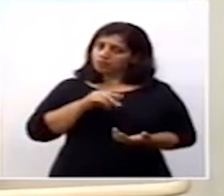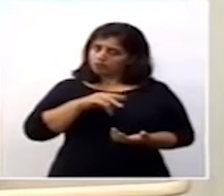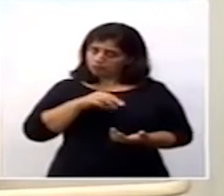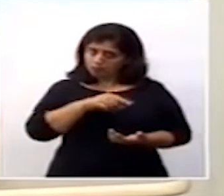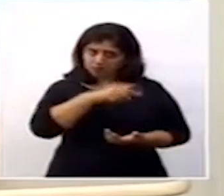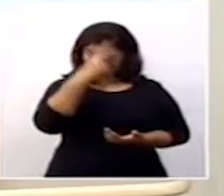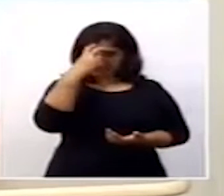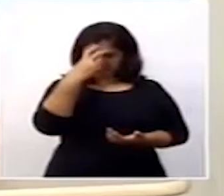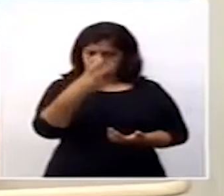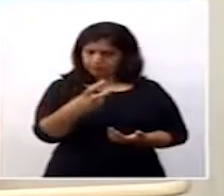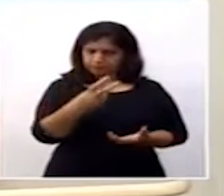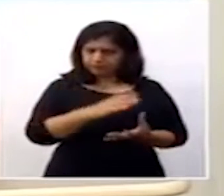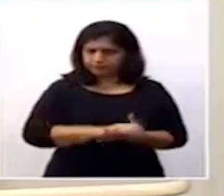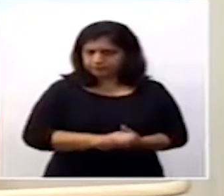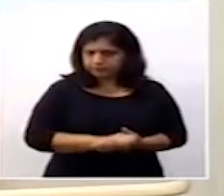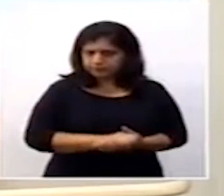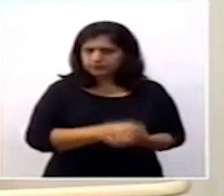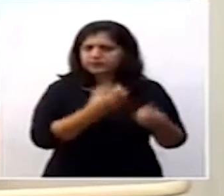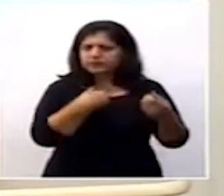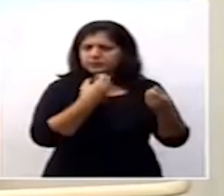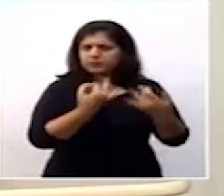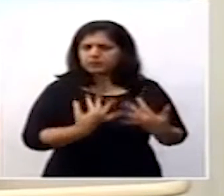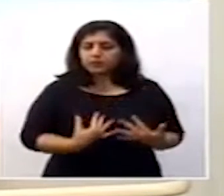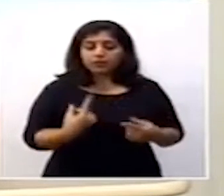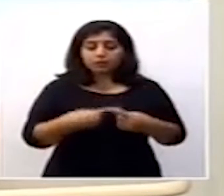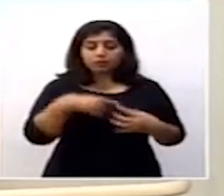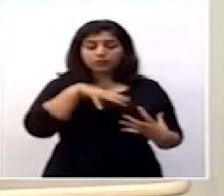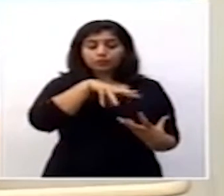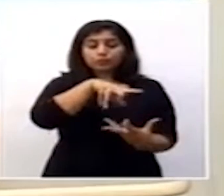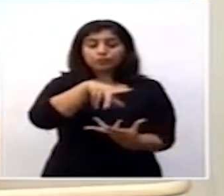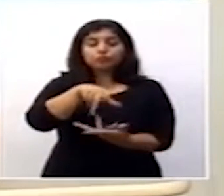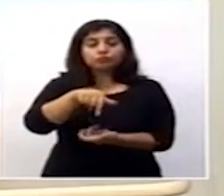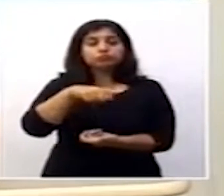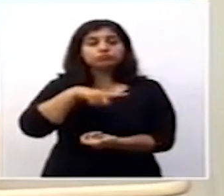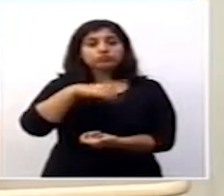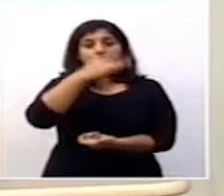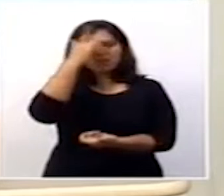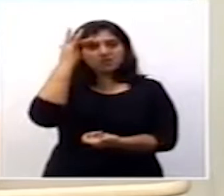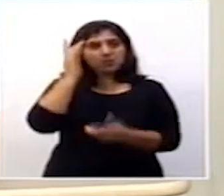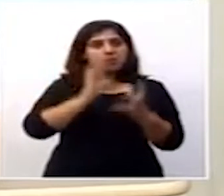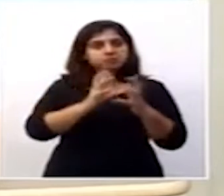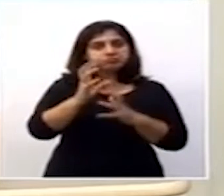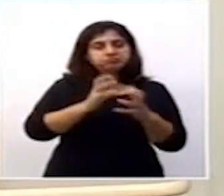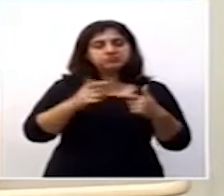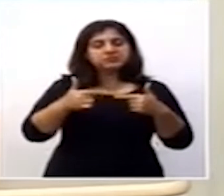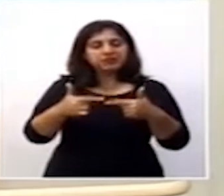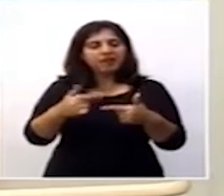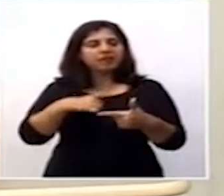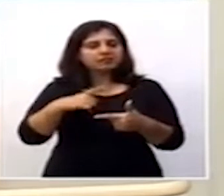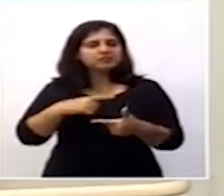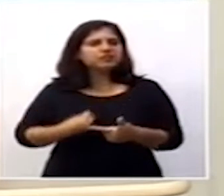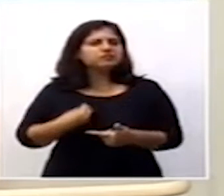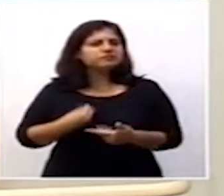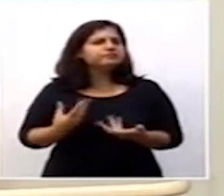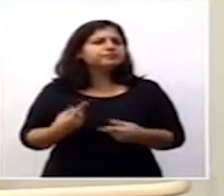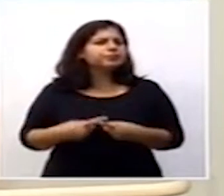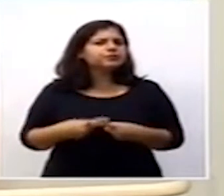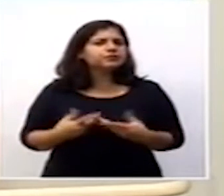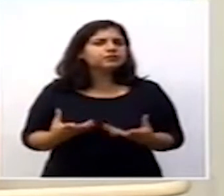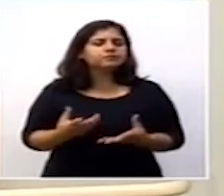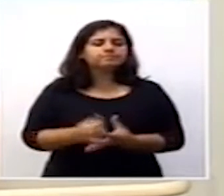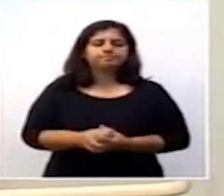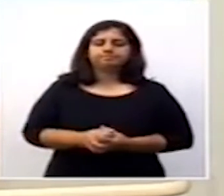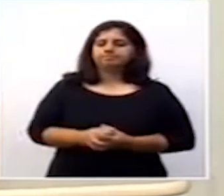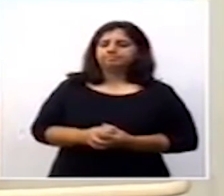tão inteligente, diga-me, por que no mundo existe tanta gente brigando e fazendo guerra?